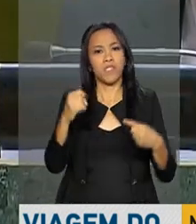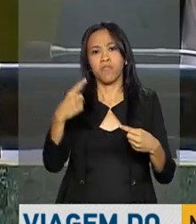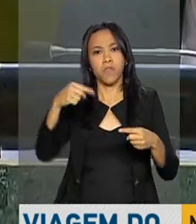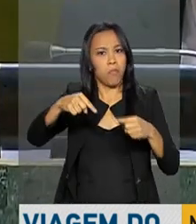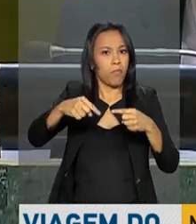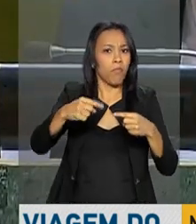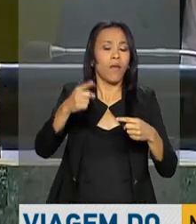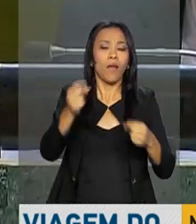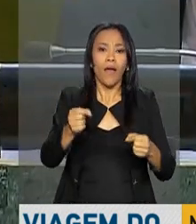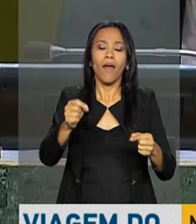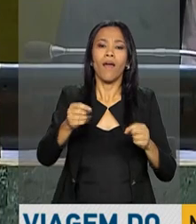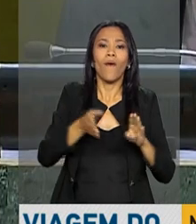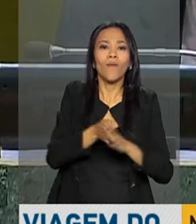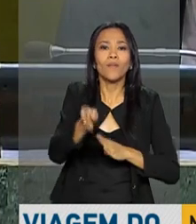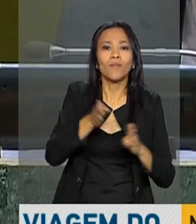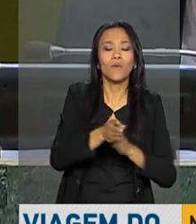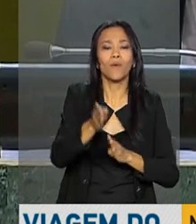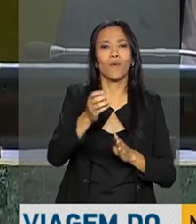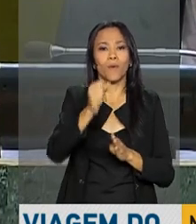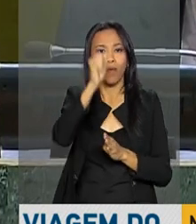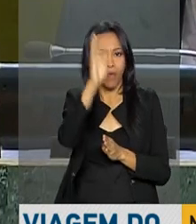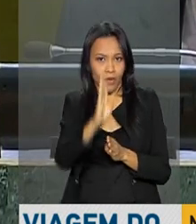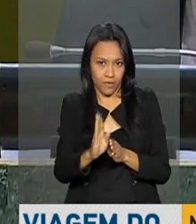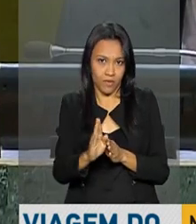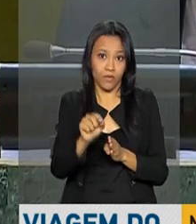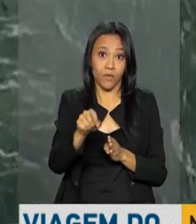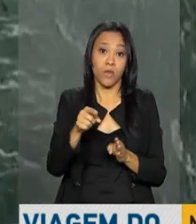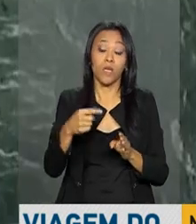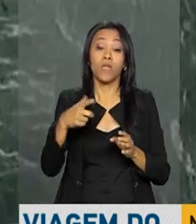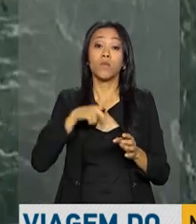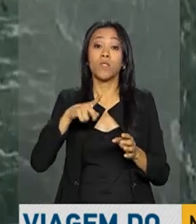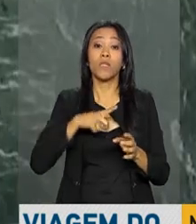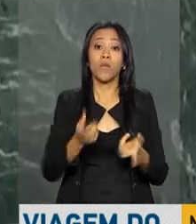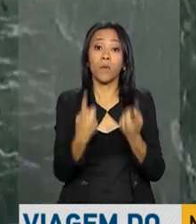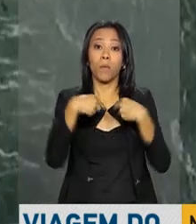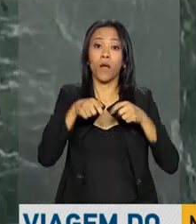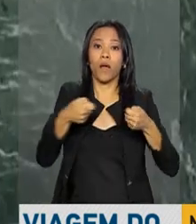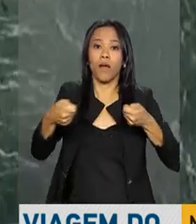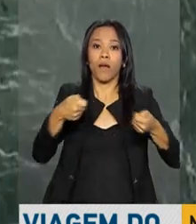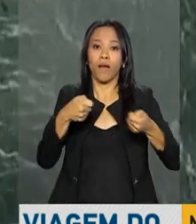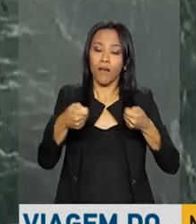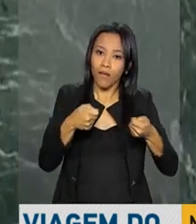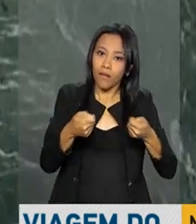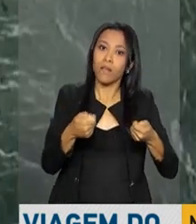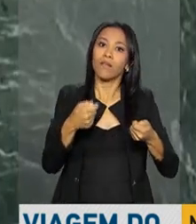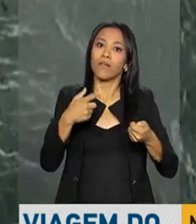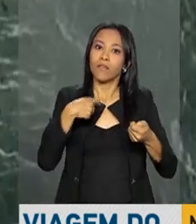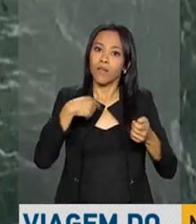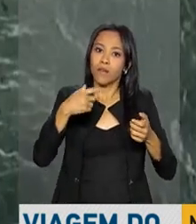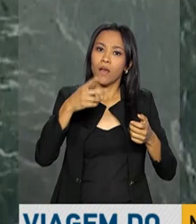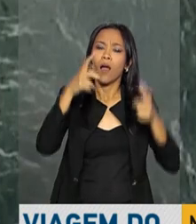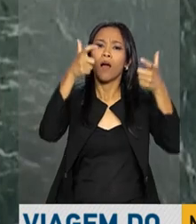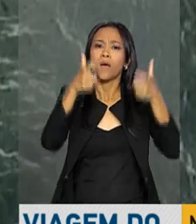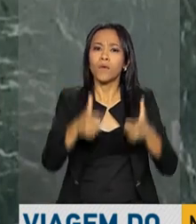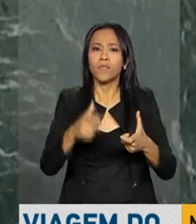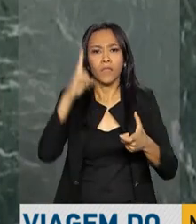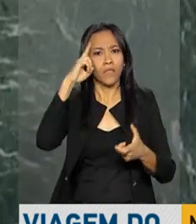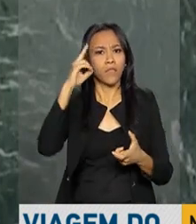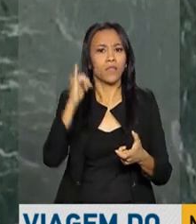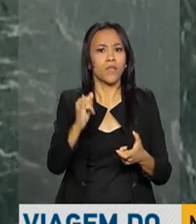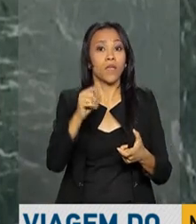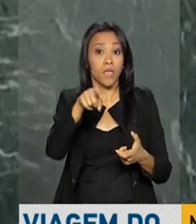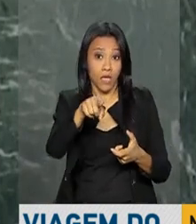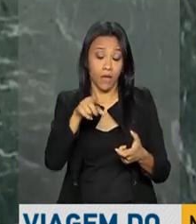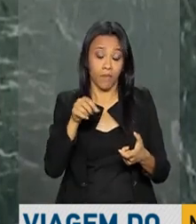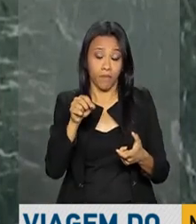guiou a participação do Brasil na estabilização das Nações Unidas no Haiti. Nessa hora em